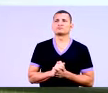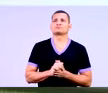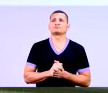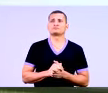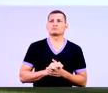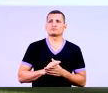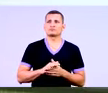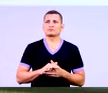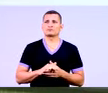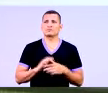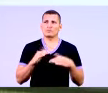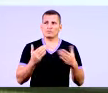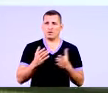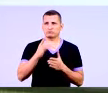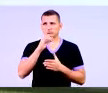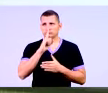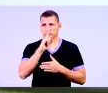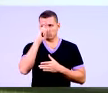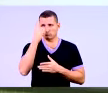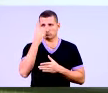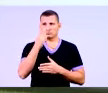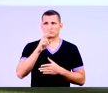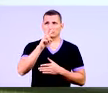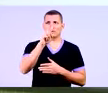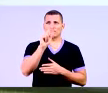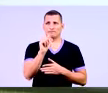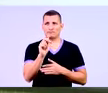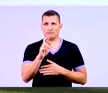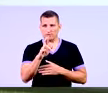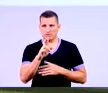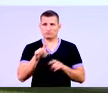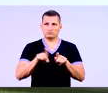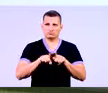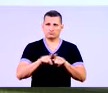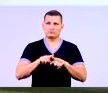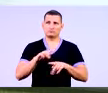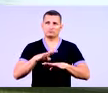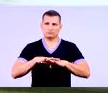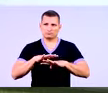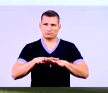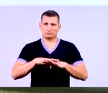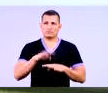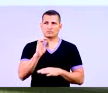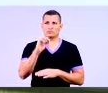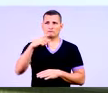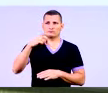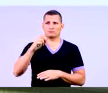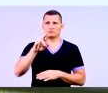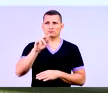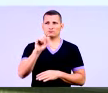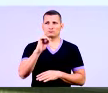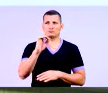a idéia de variáveis de operadores buscam atividades 2